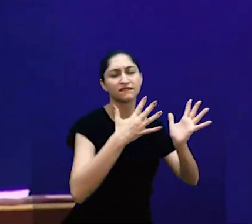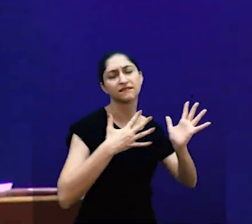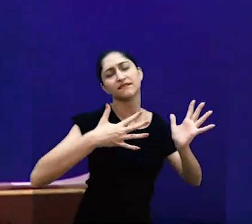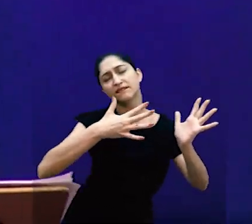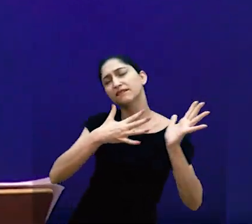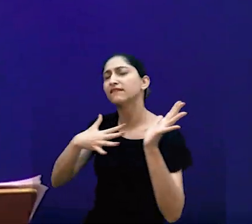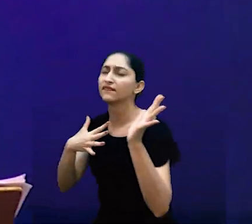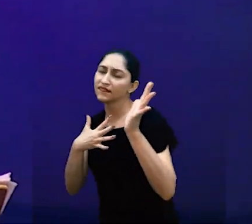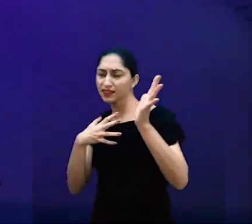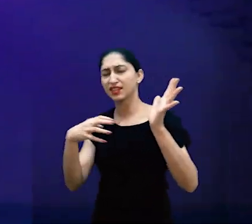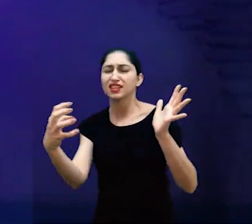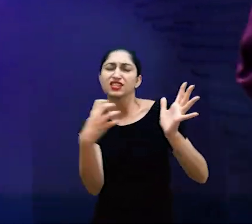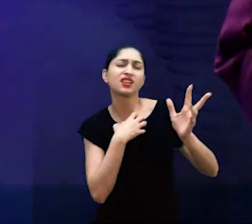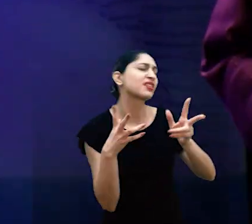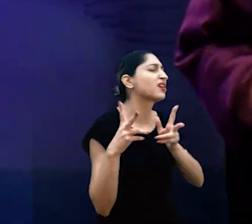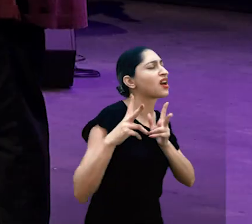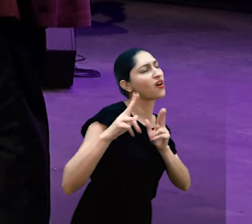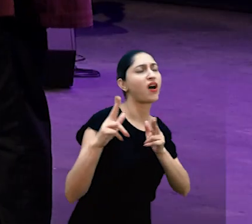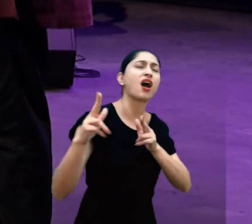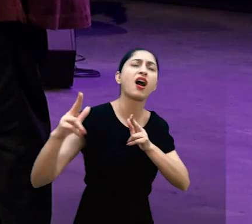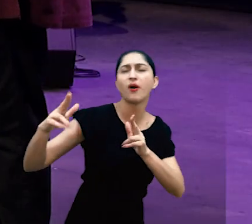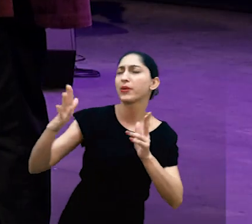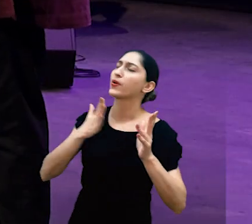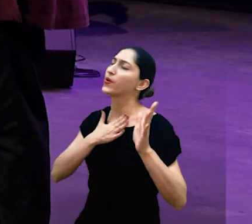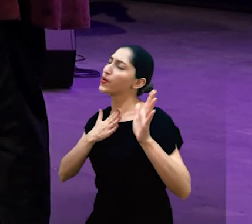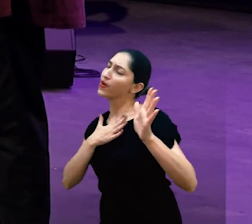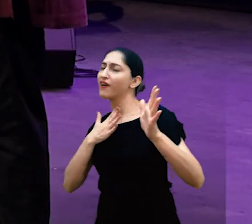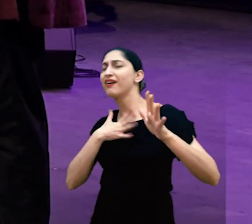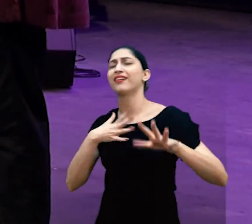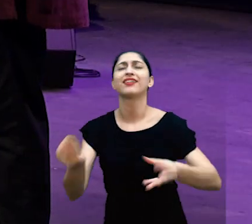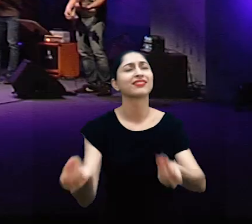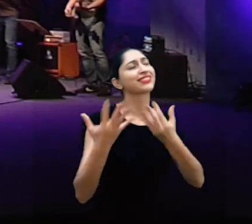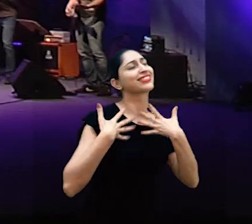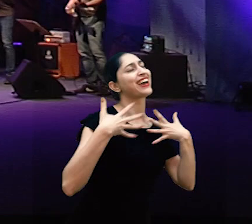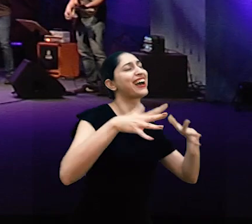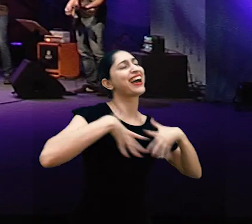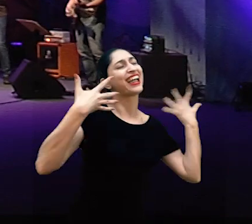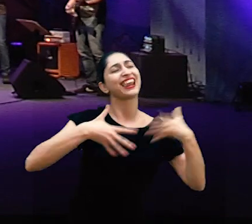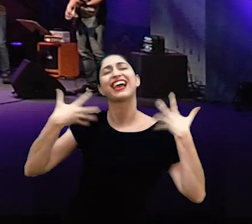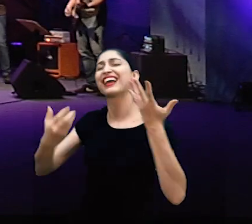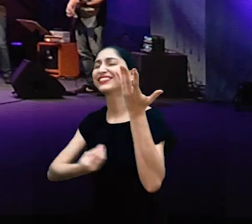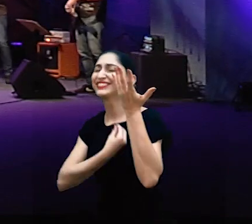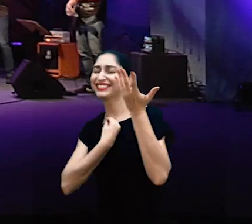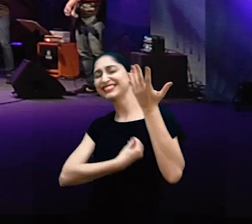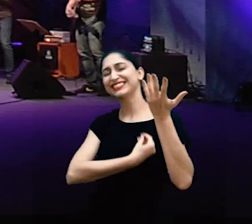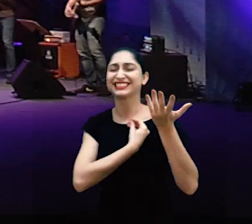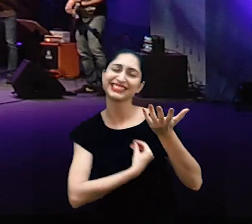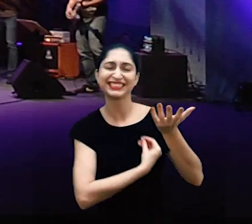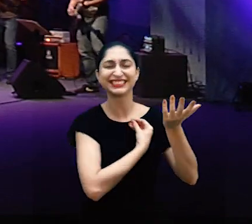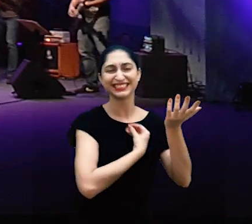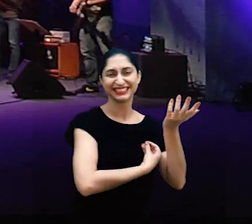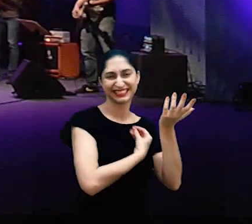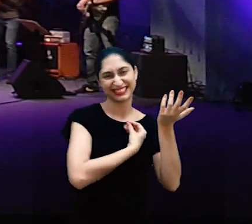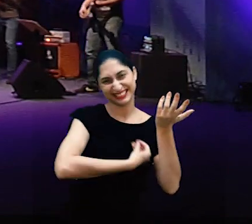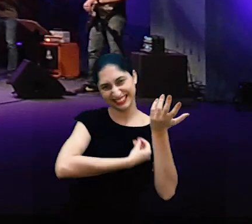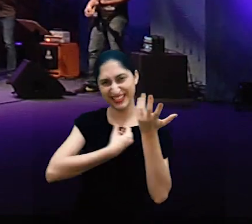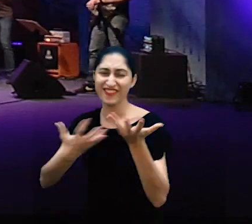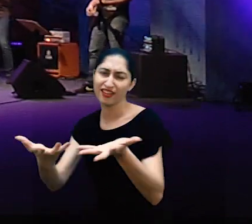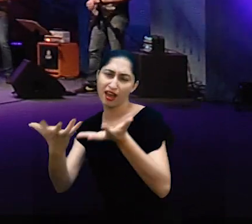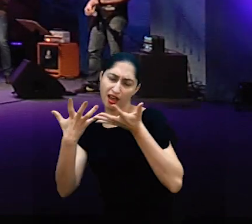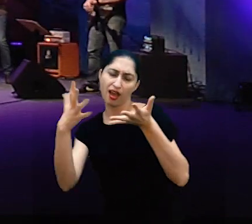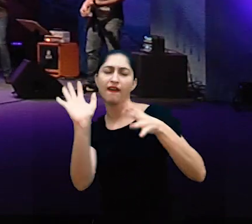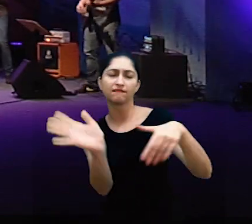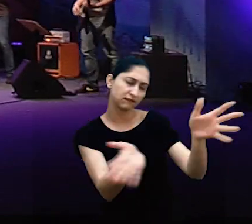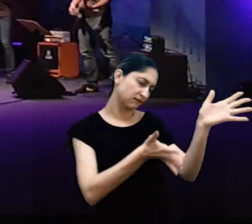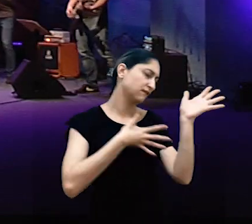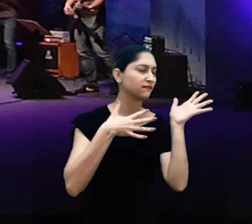Xodó pra mim, jeito assim, que alegre o meu viver.